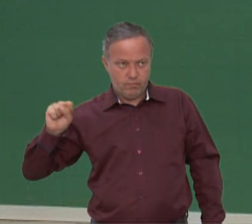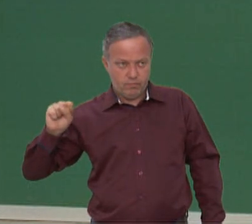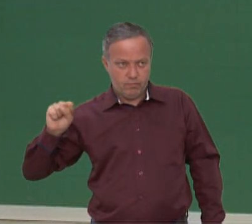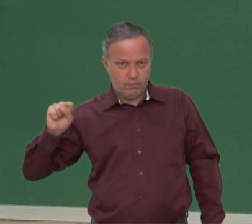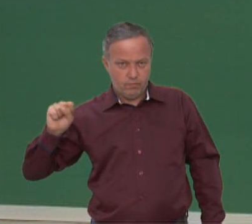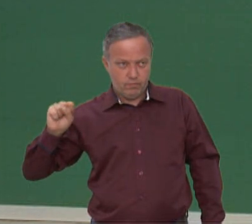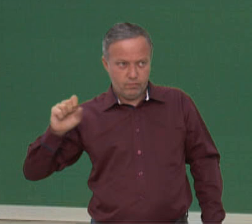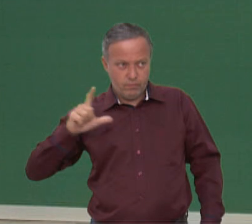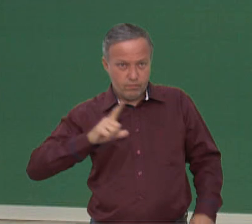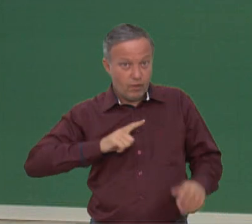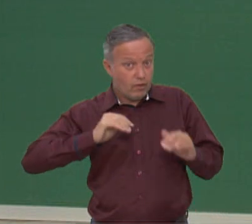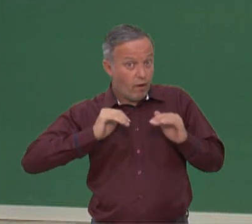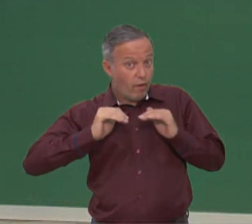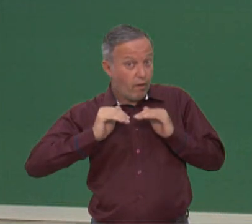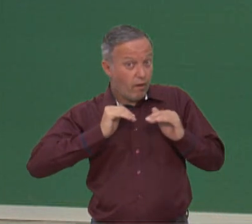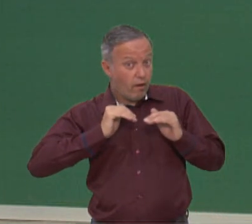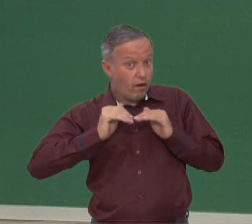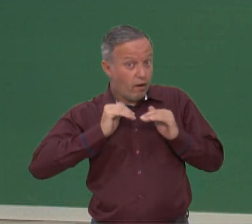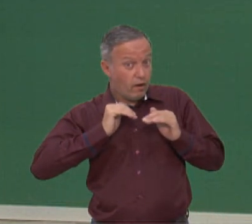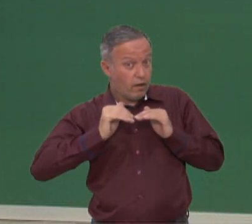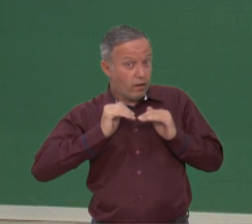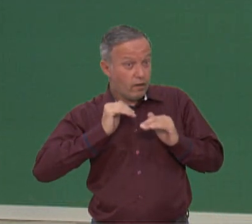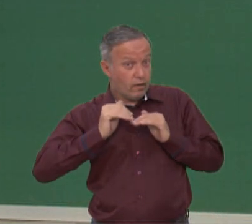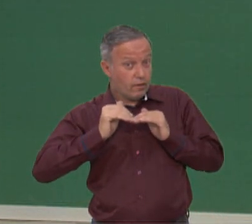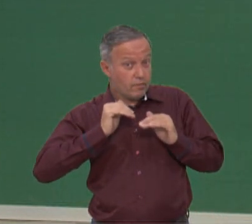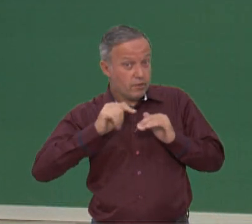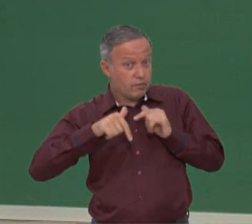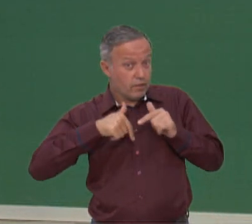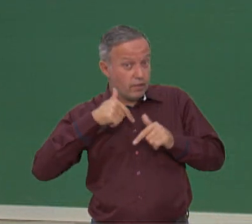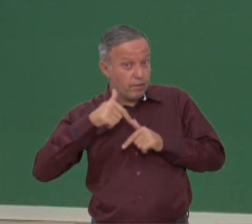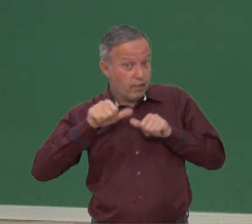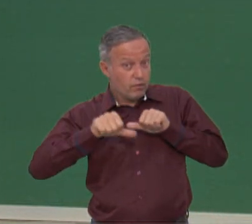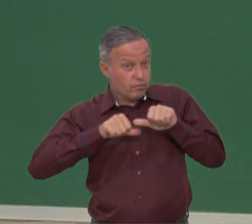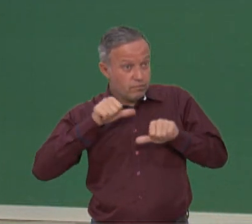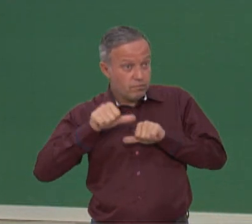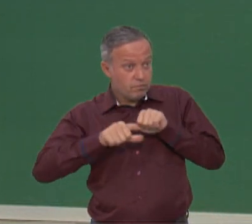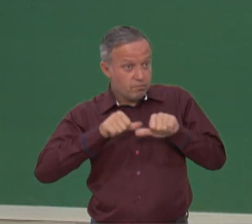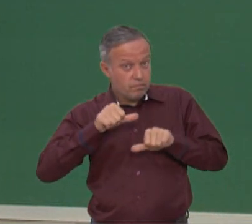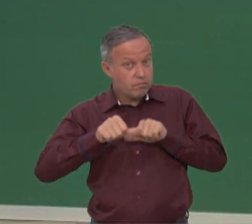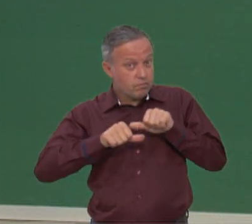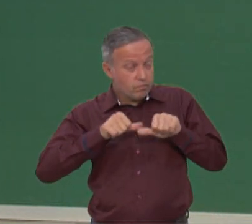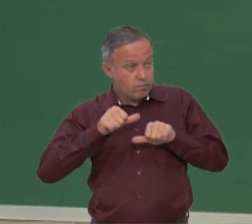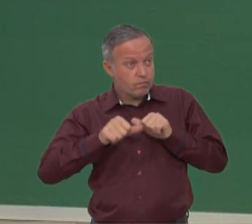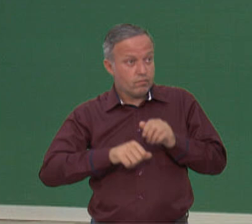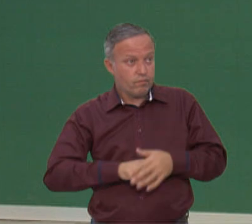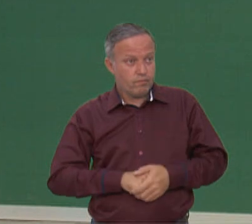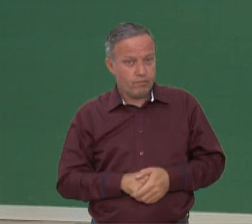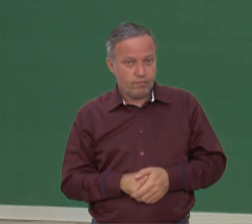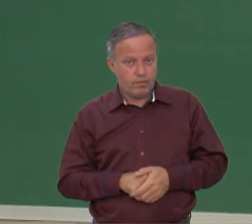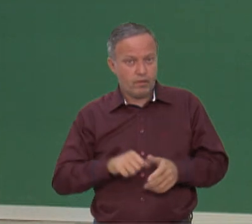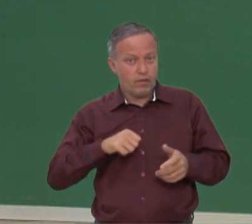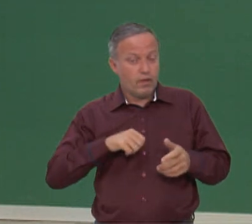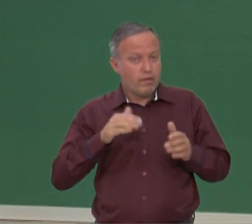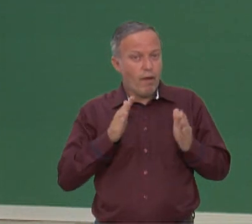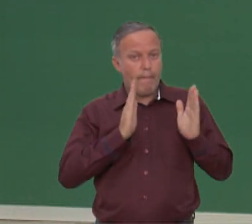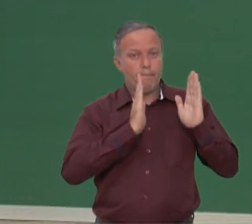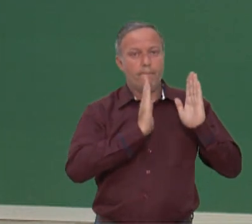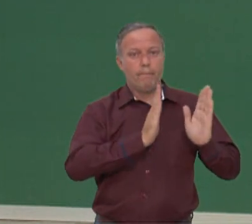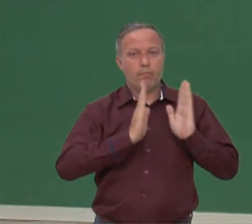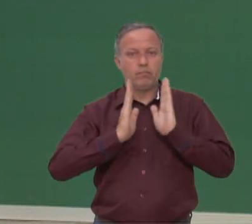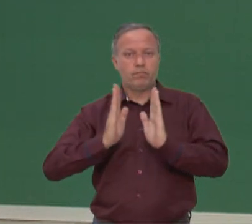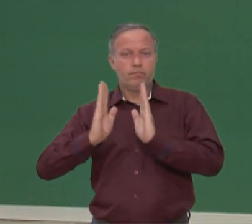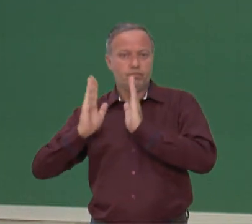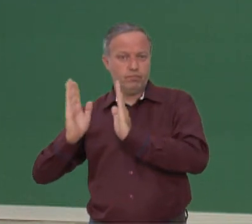de proporção para você estar trabalhando, ok? Então, temos ali essas escalas de padronização ou